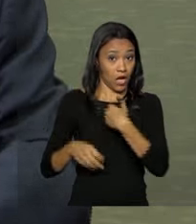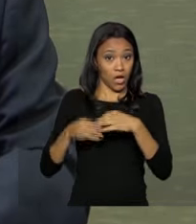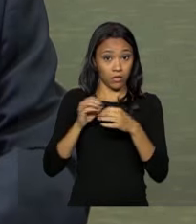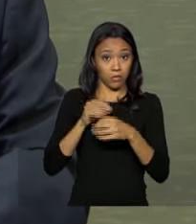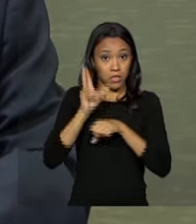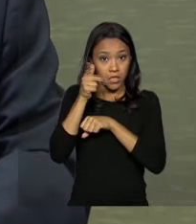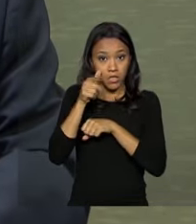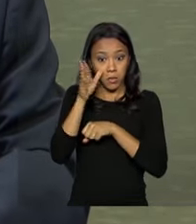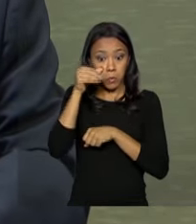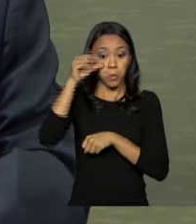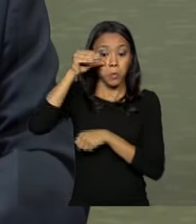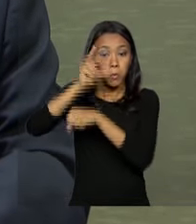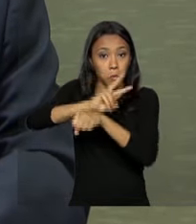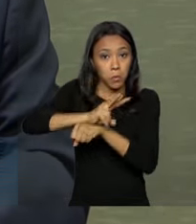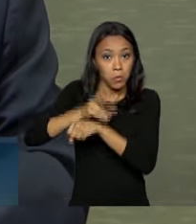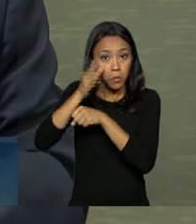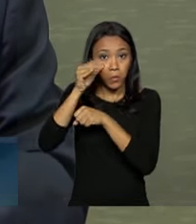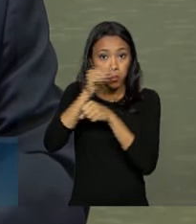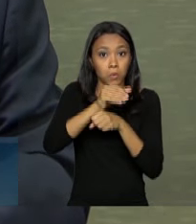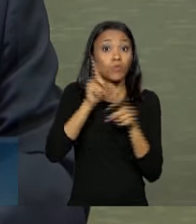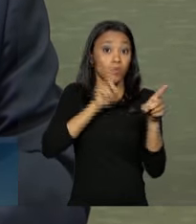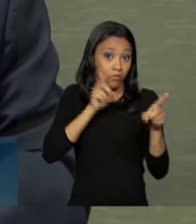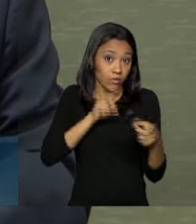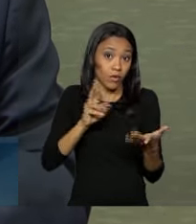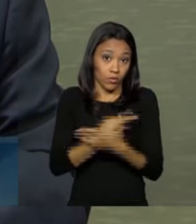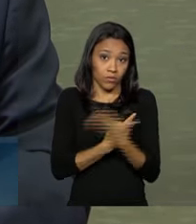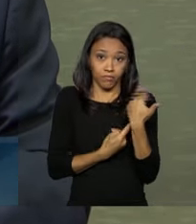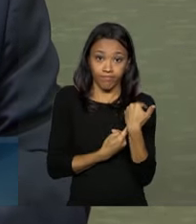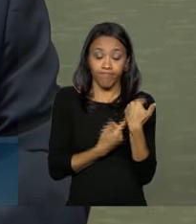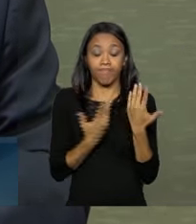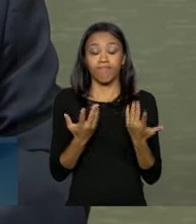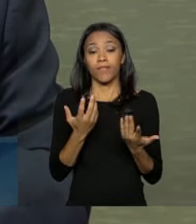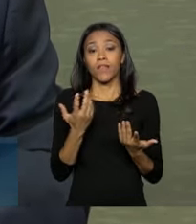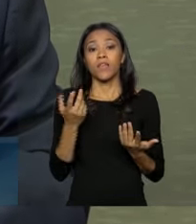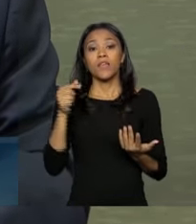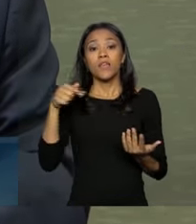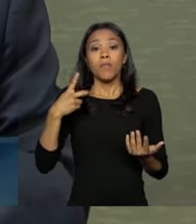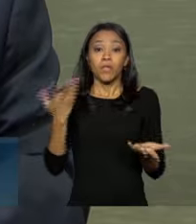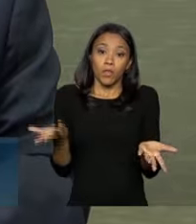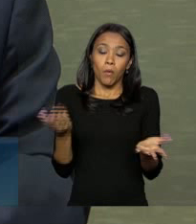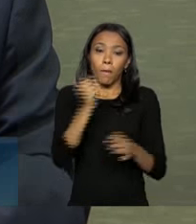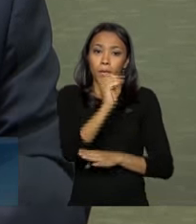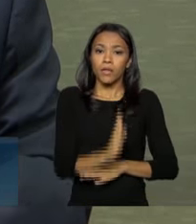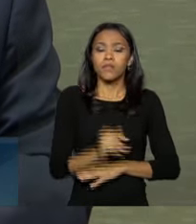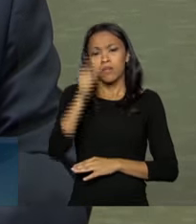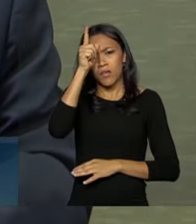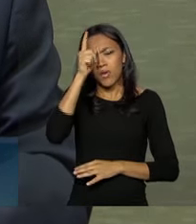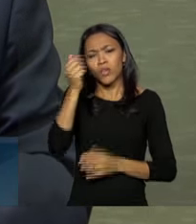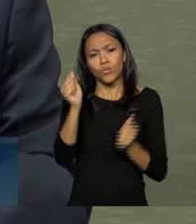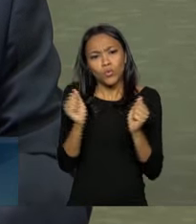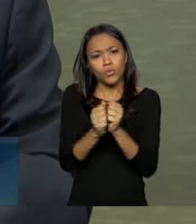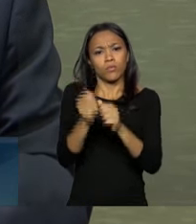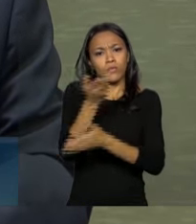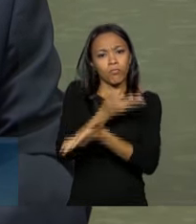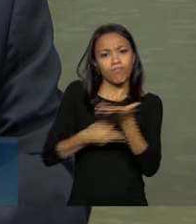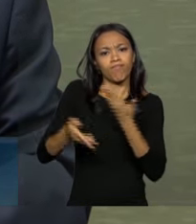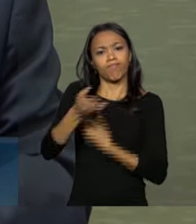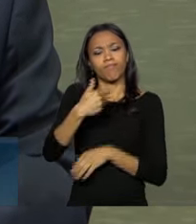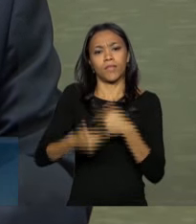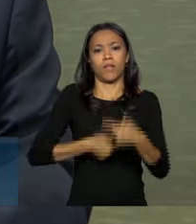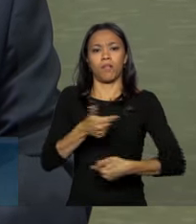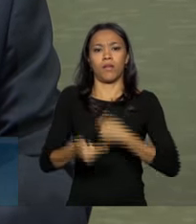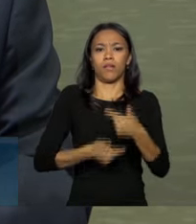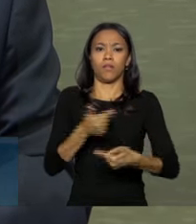só espionagem. O Brasil e a Alemanha estão trabalhando juntos nesse esforço que é muito importante de